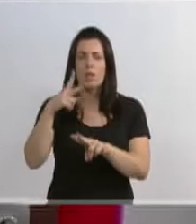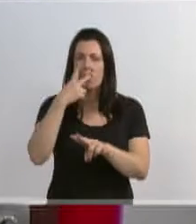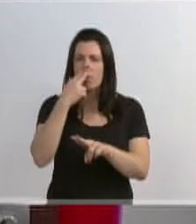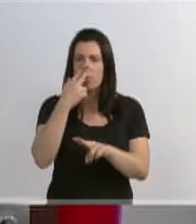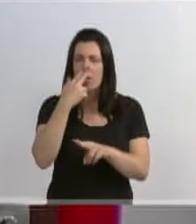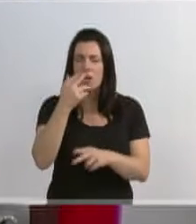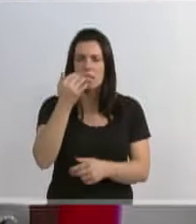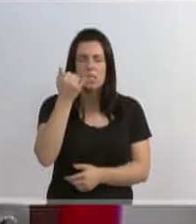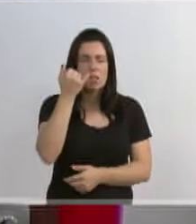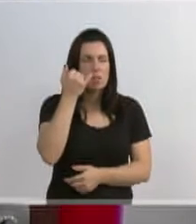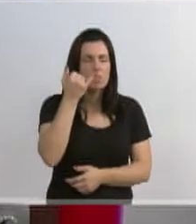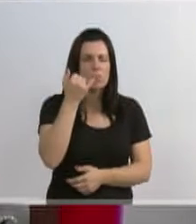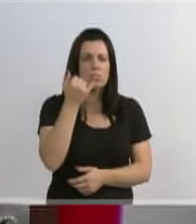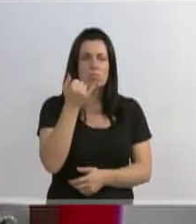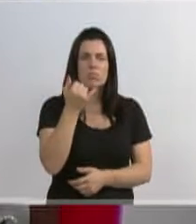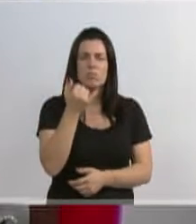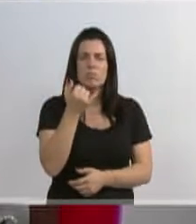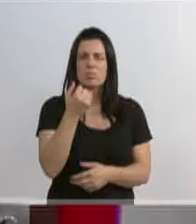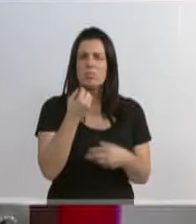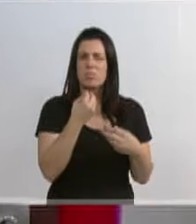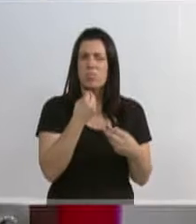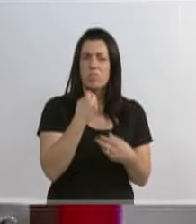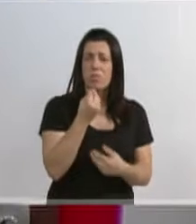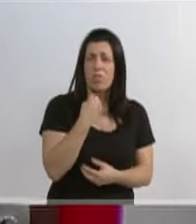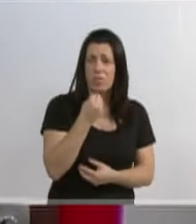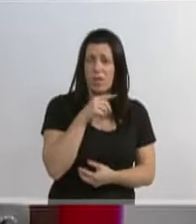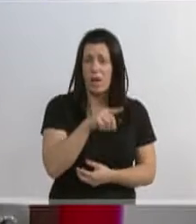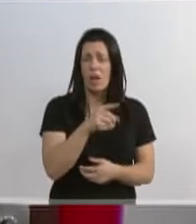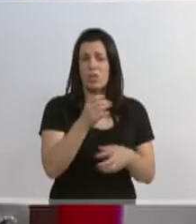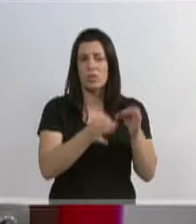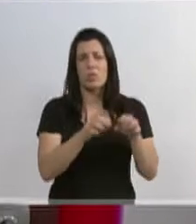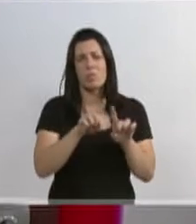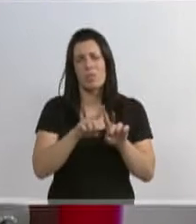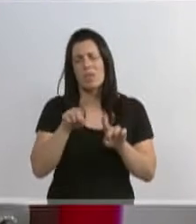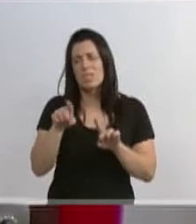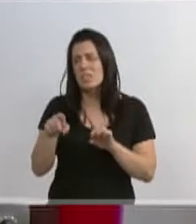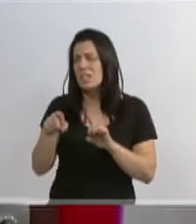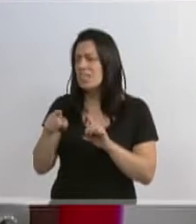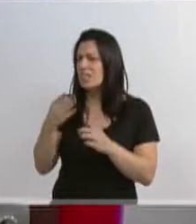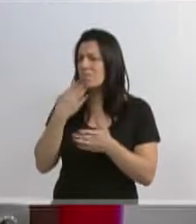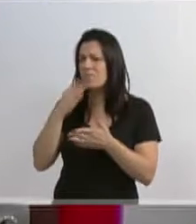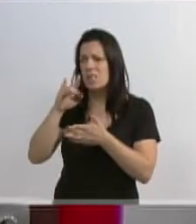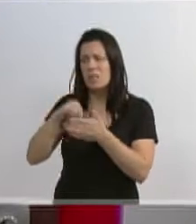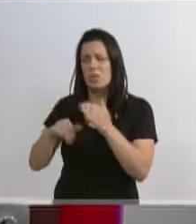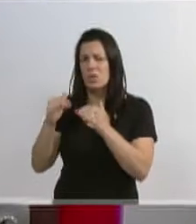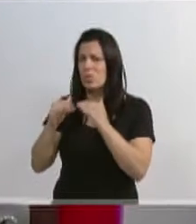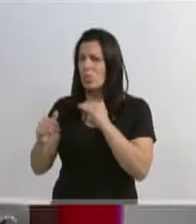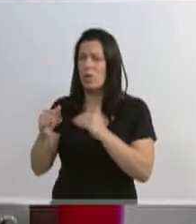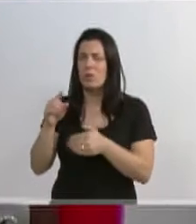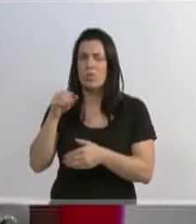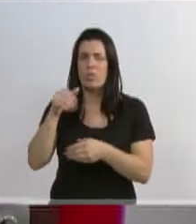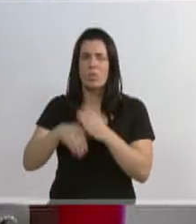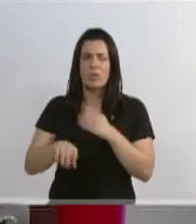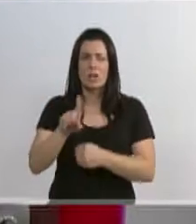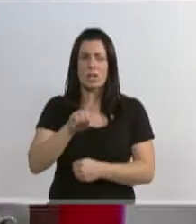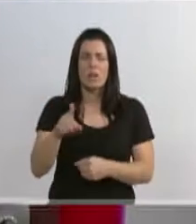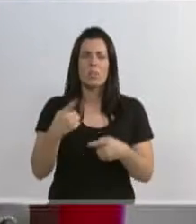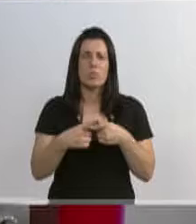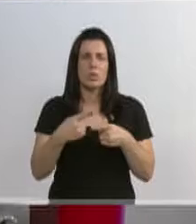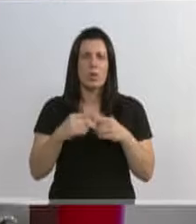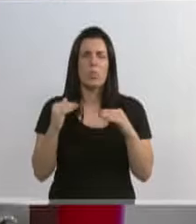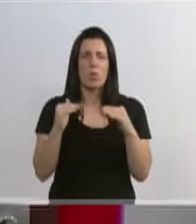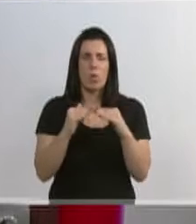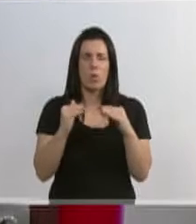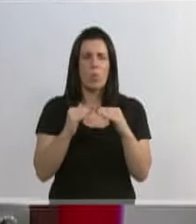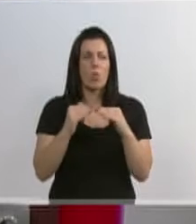o juiz Sérgio Moro. Mas, particularmente, nesse requerimento, vereador Adriano, vou votar contrário, porque concordo também com as